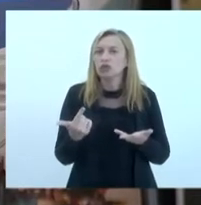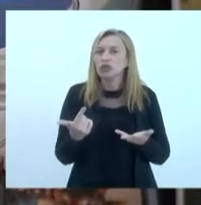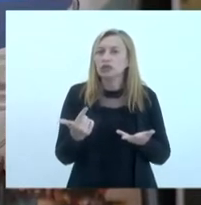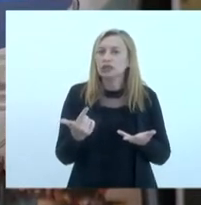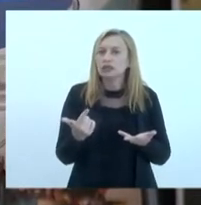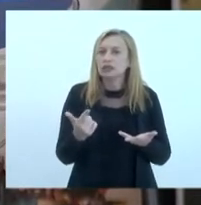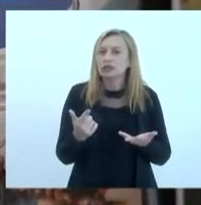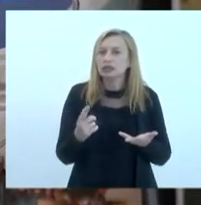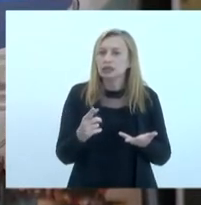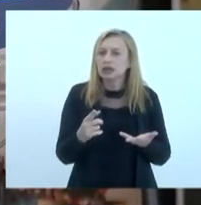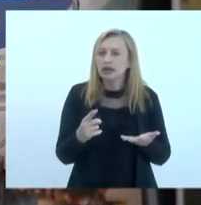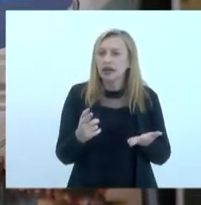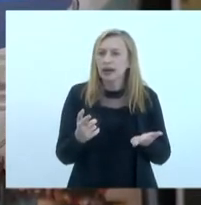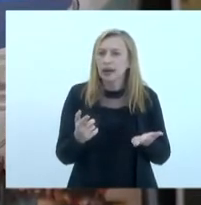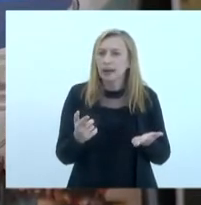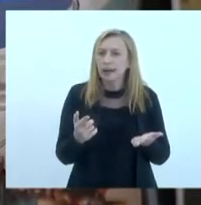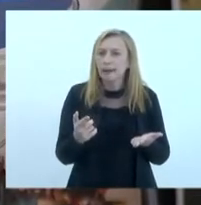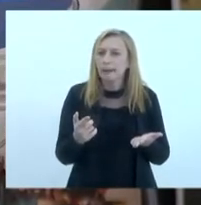especialmente